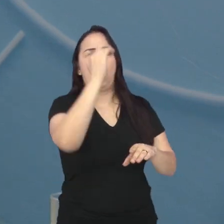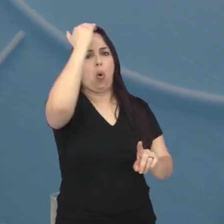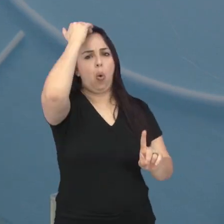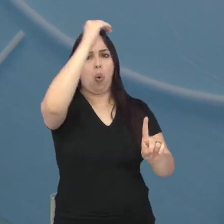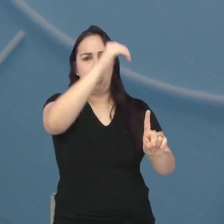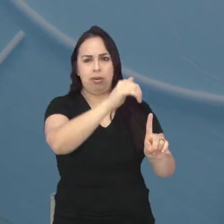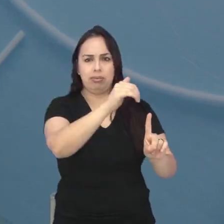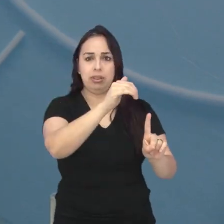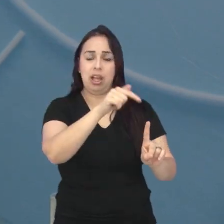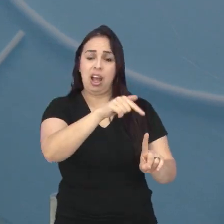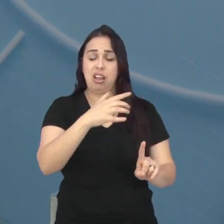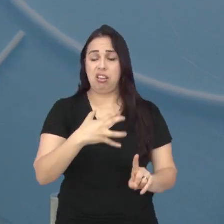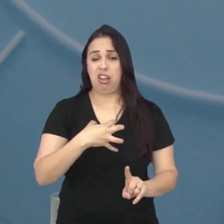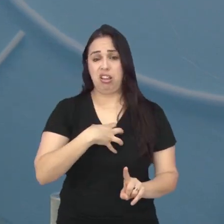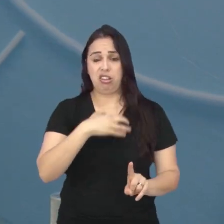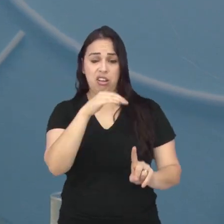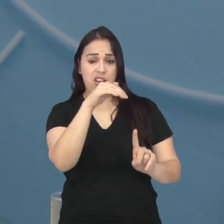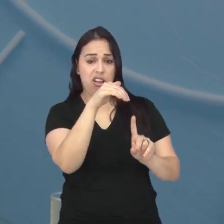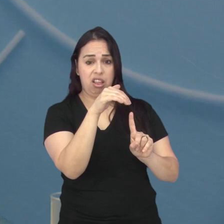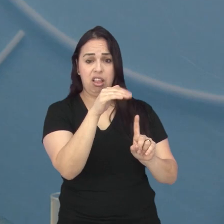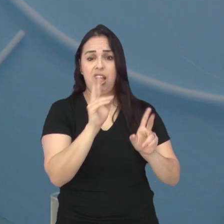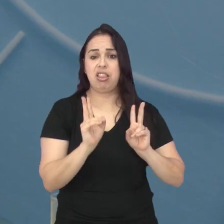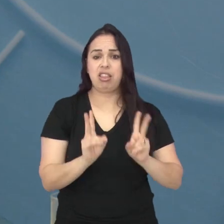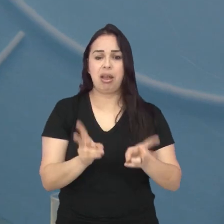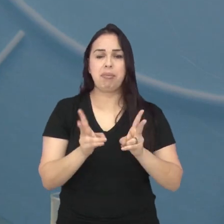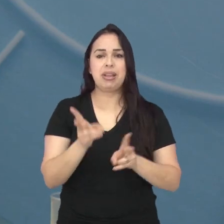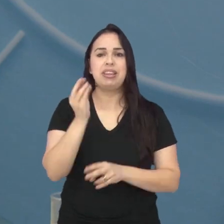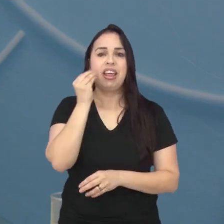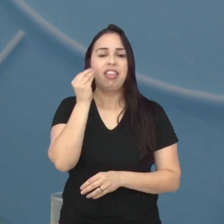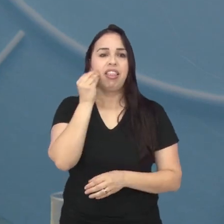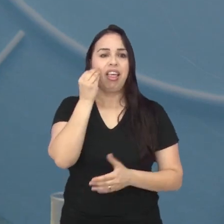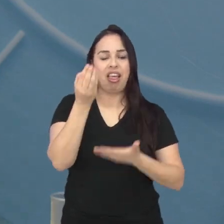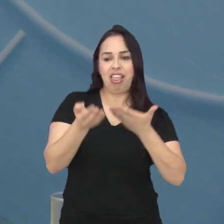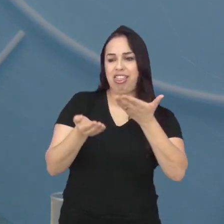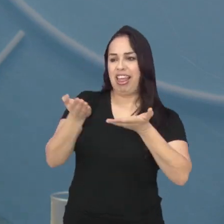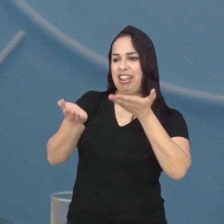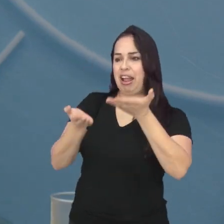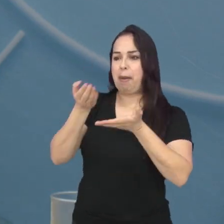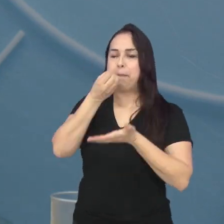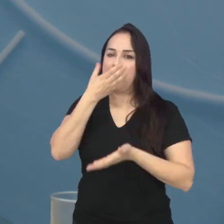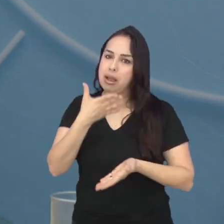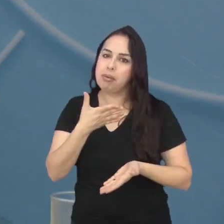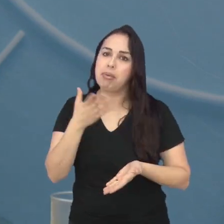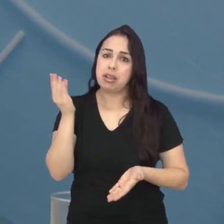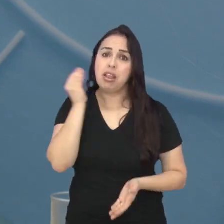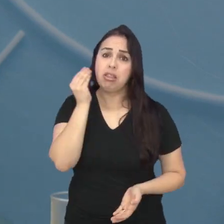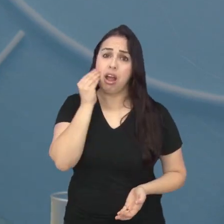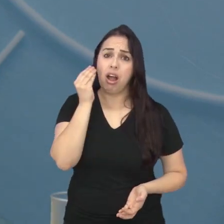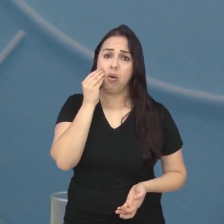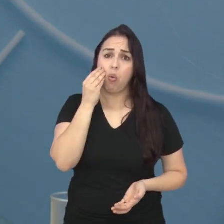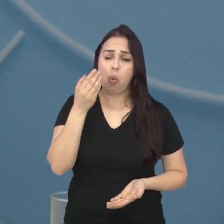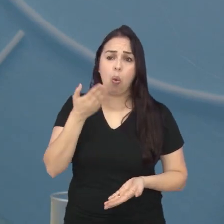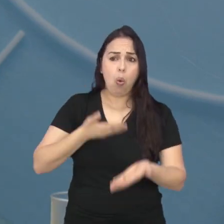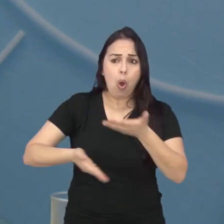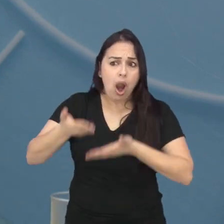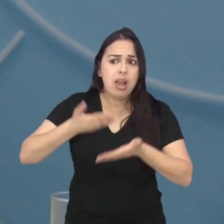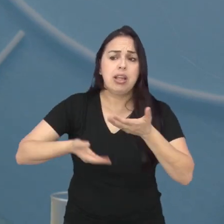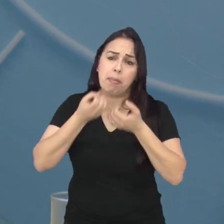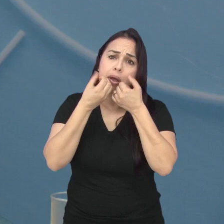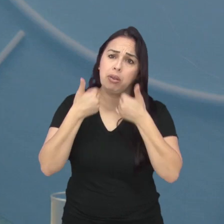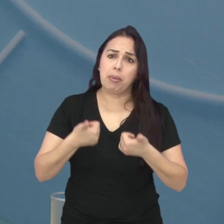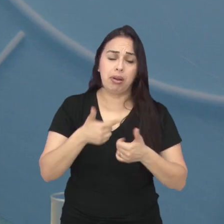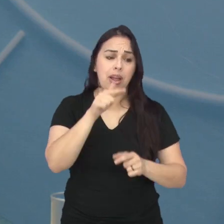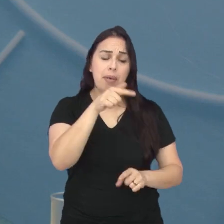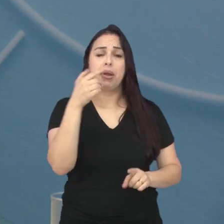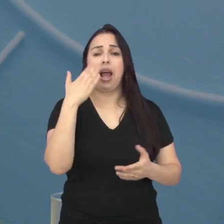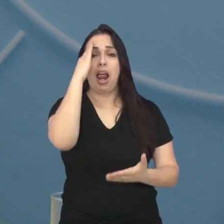culpa dela. Como ela se sente tão culpada, ela está constantemente tentando agradar para fazer o relacionamento dar certo, porque ela realmente acredita que a culpa de não